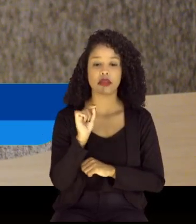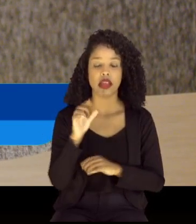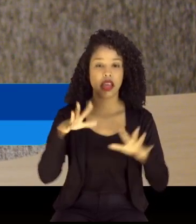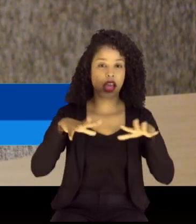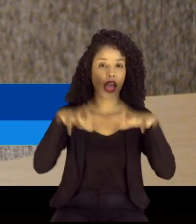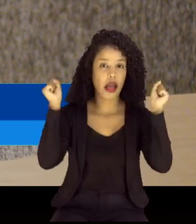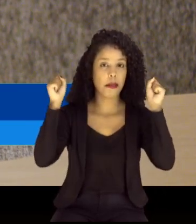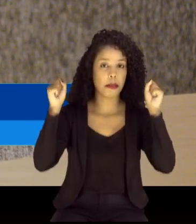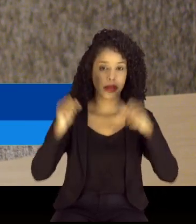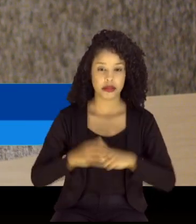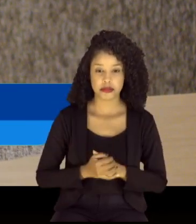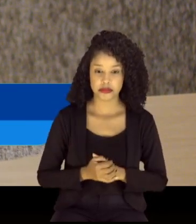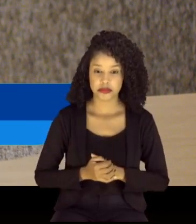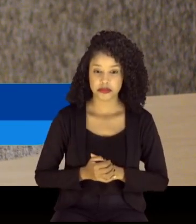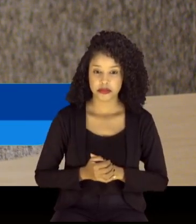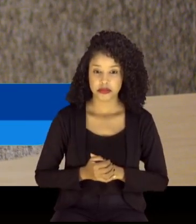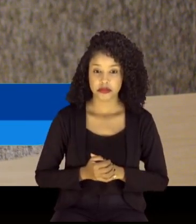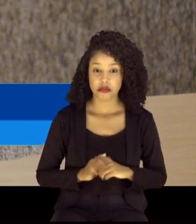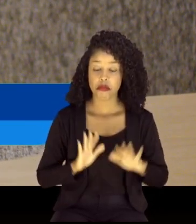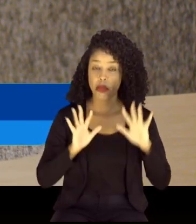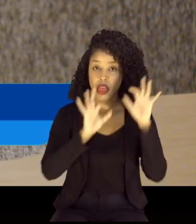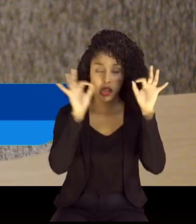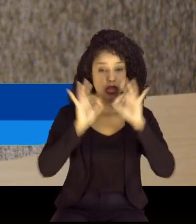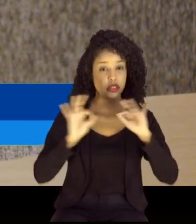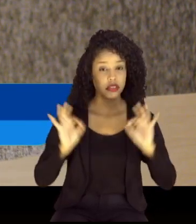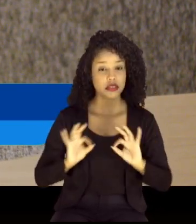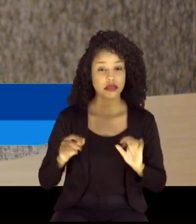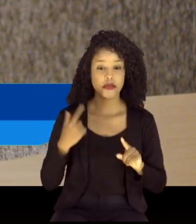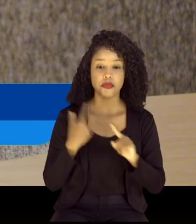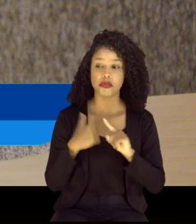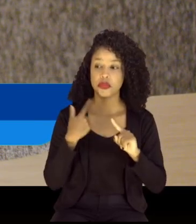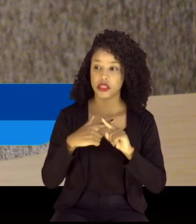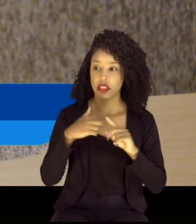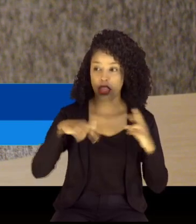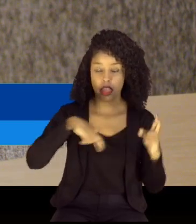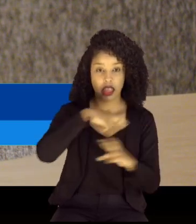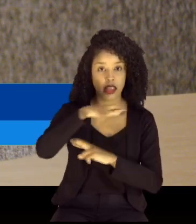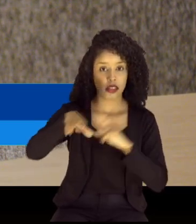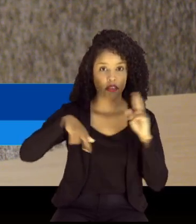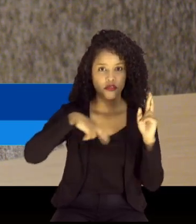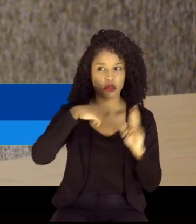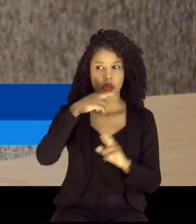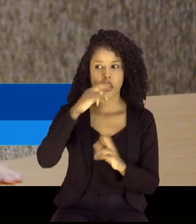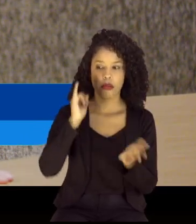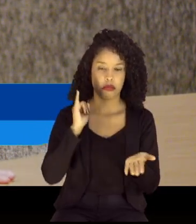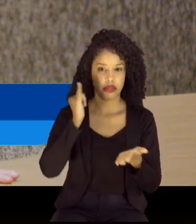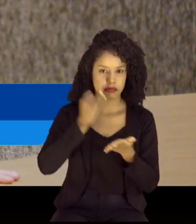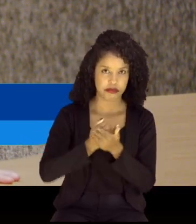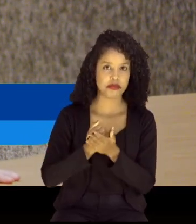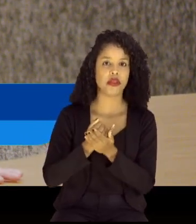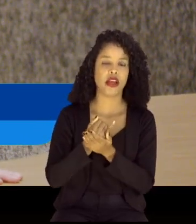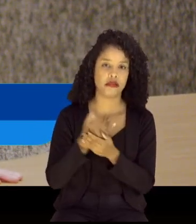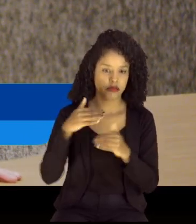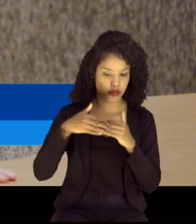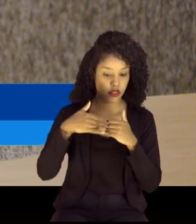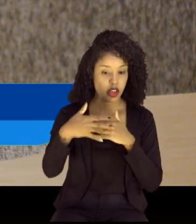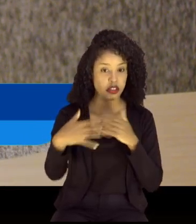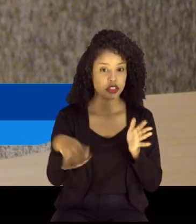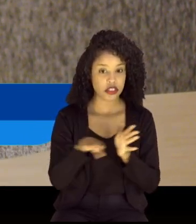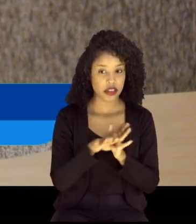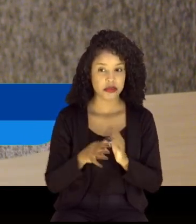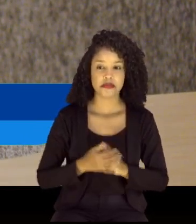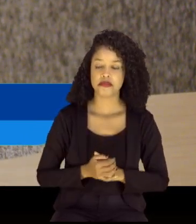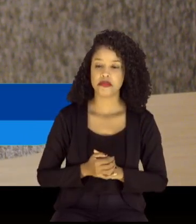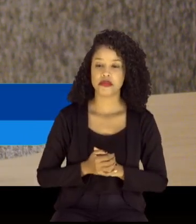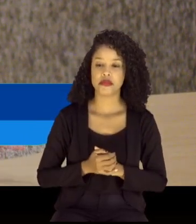apagão. Mas se prepare, porque a reforma tributária virá. Na reforma